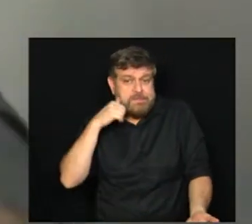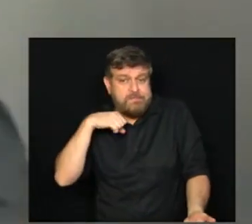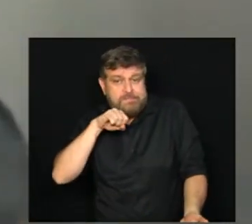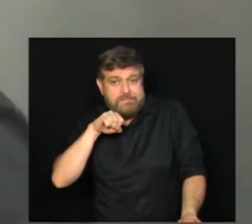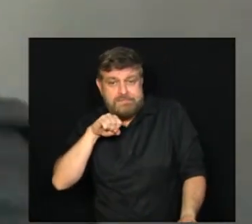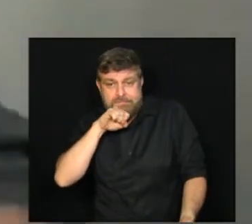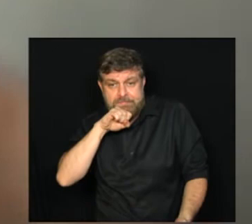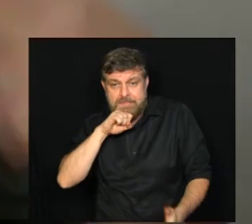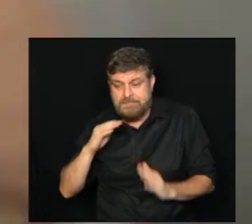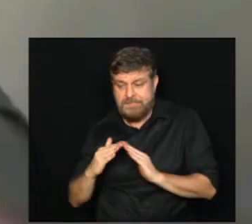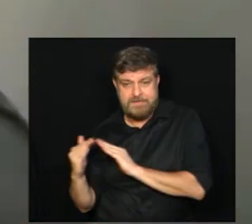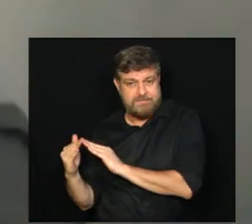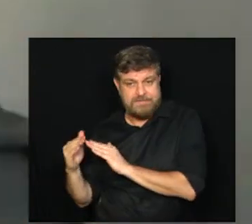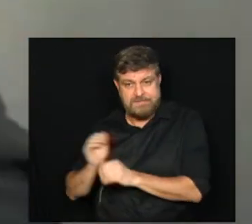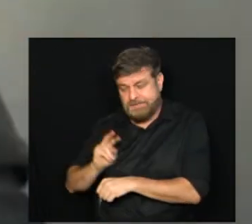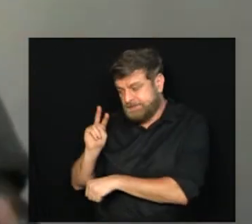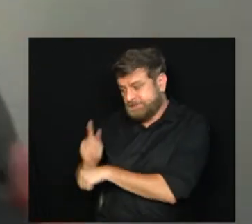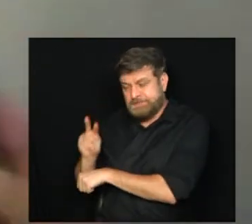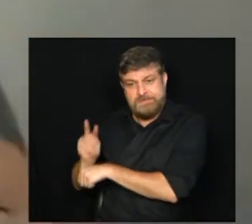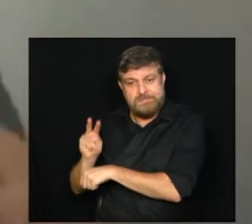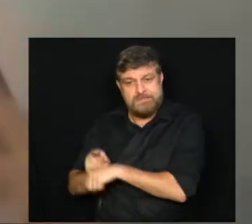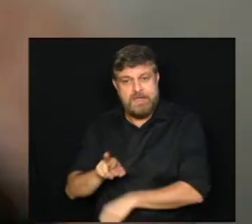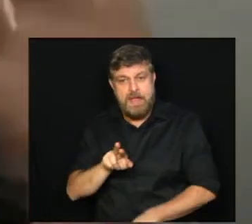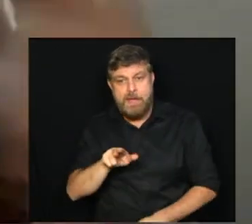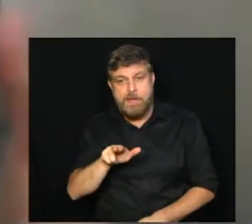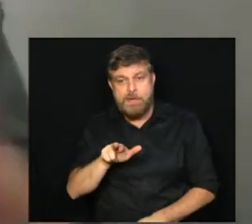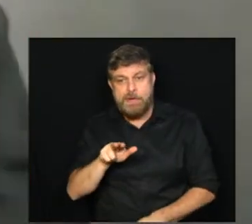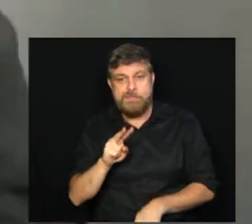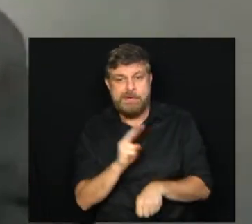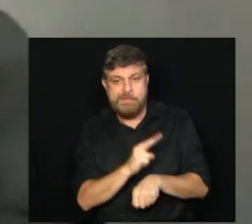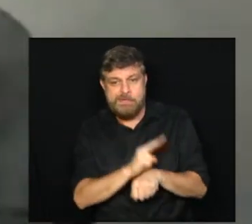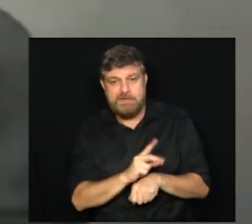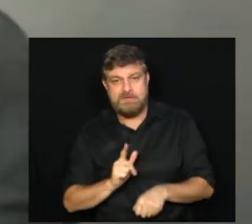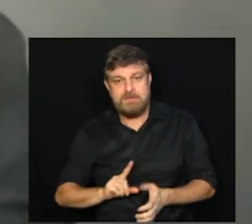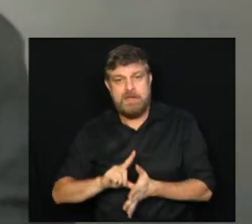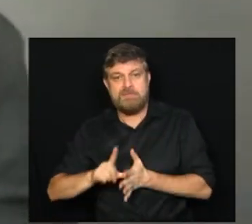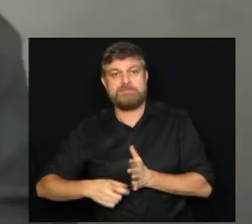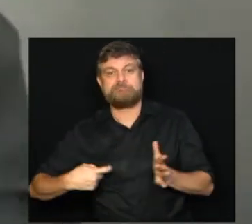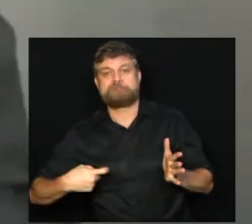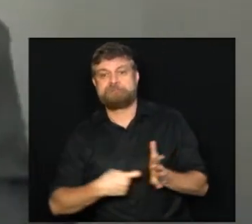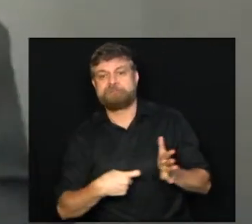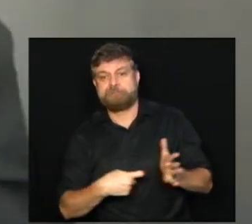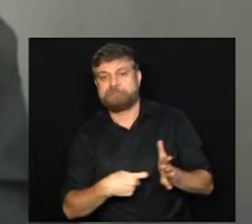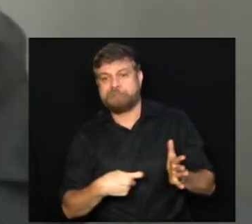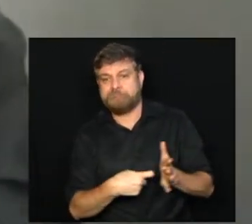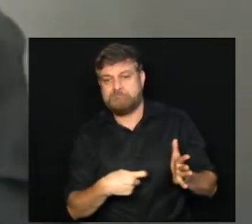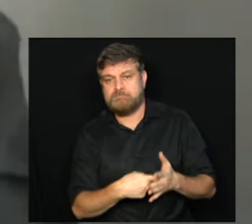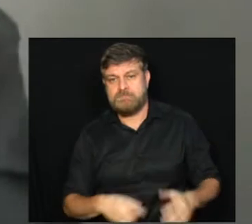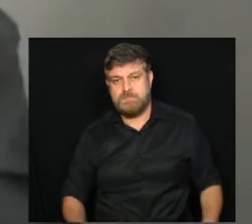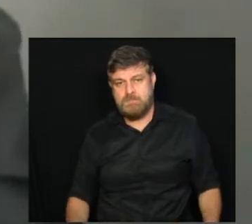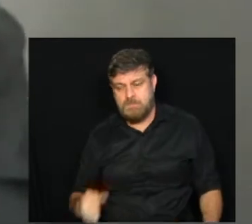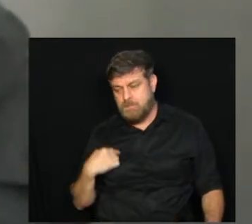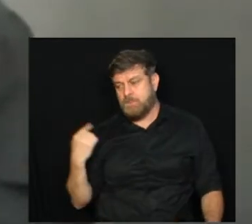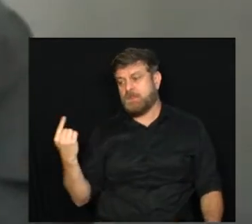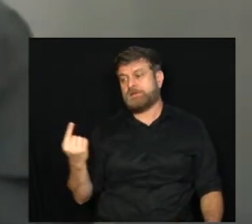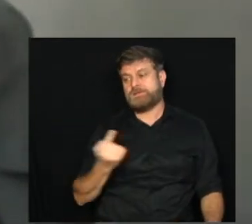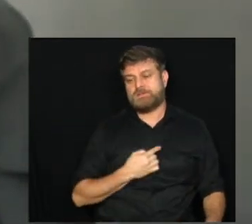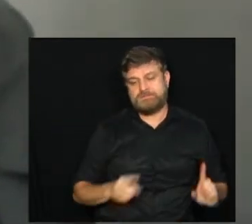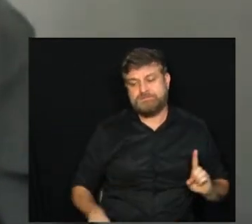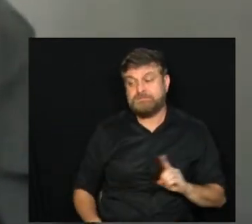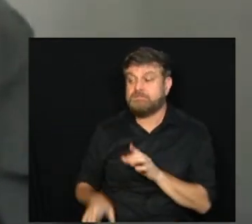deixa com a avó, ou deixa com o irmão mais velho. Aí aparecia uma denúncia no conselho e a gente ia